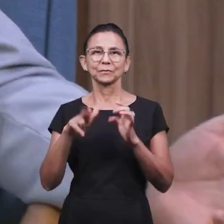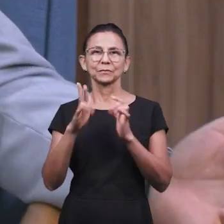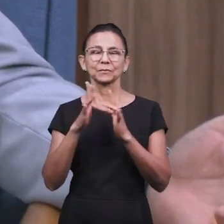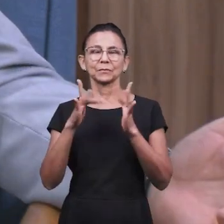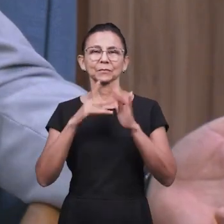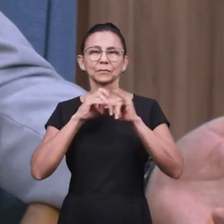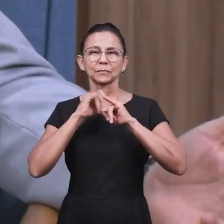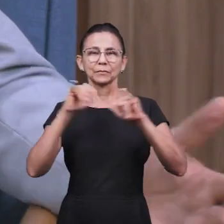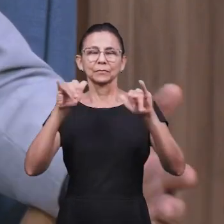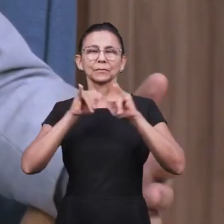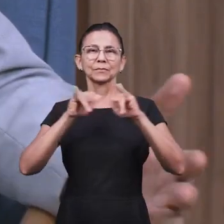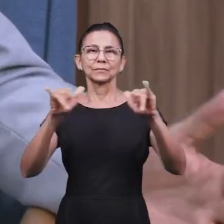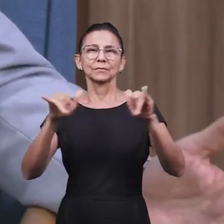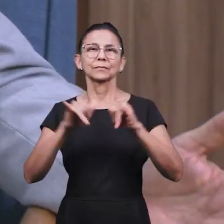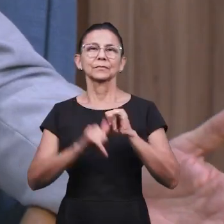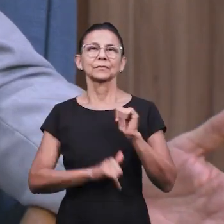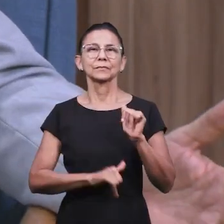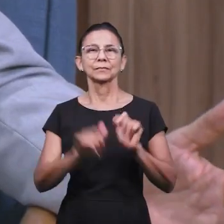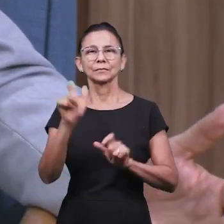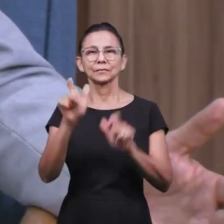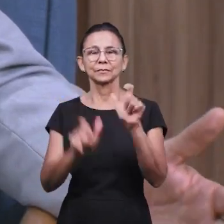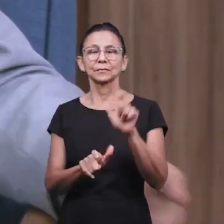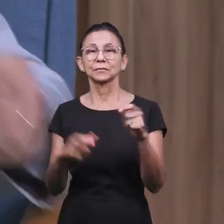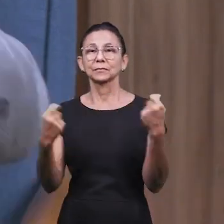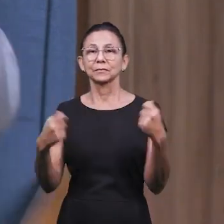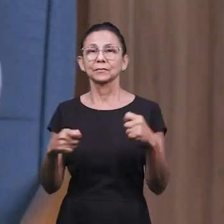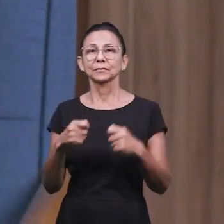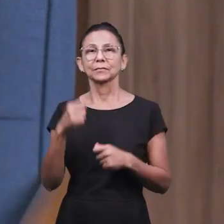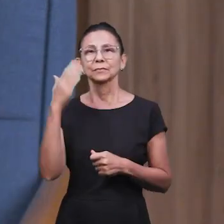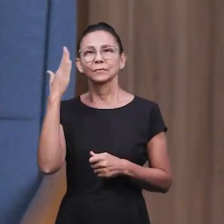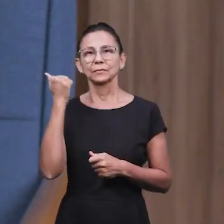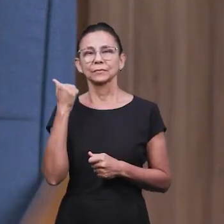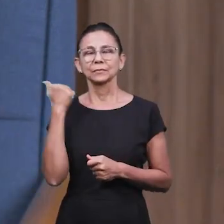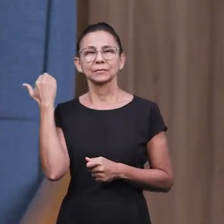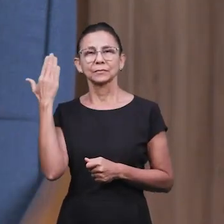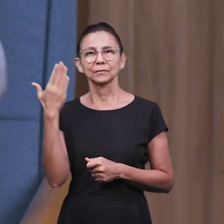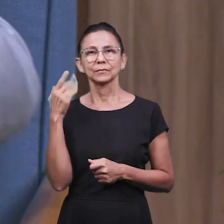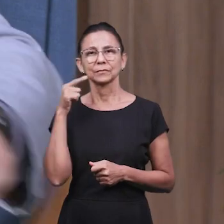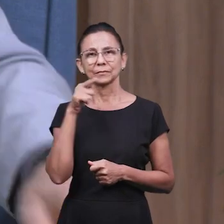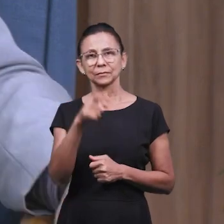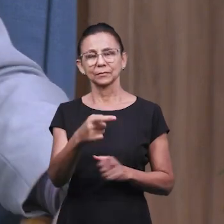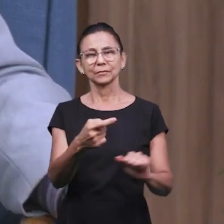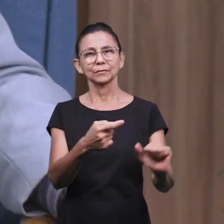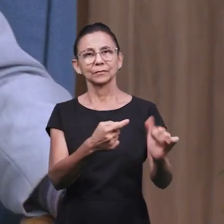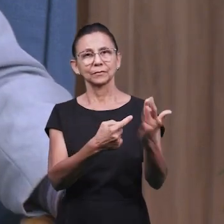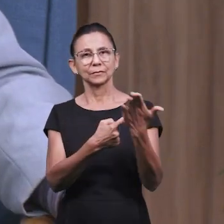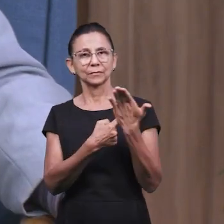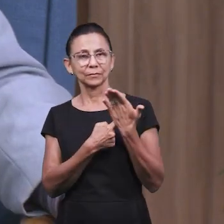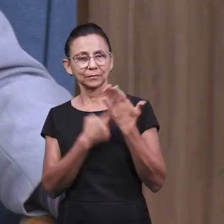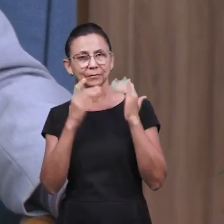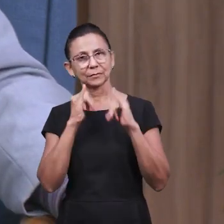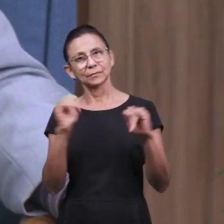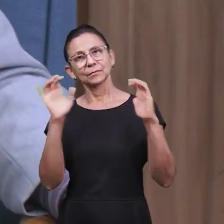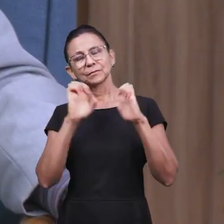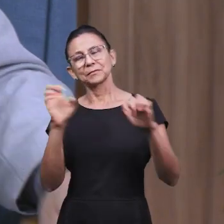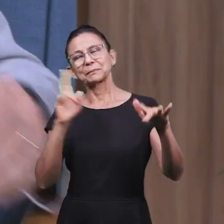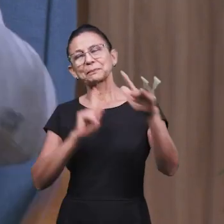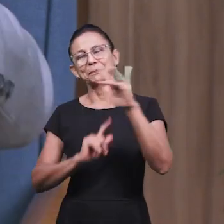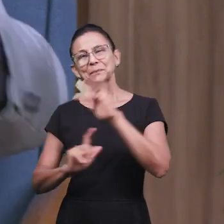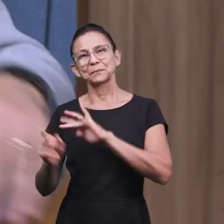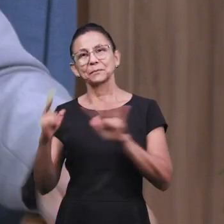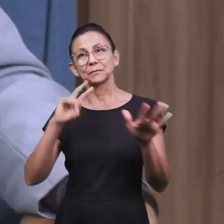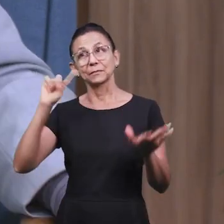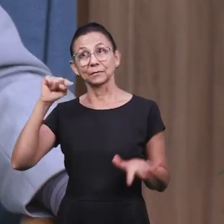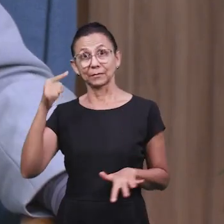maior quantidade de pessoas que precisam ouvir a mensagem e você vai ajudar a anunciar o Evangelho Eterno.